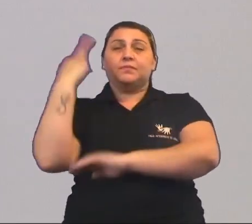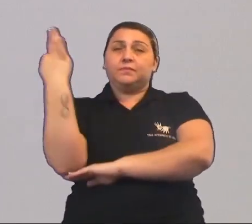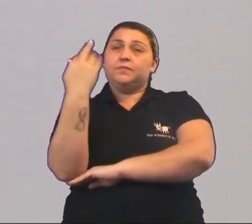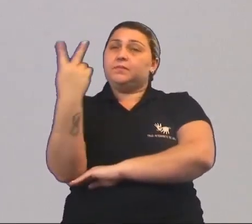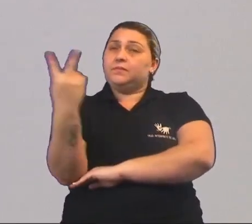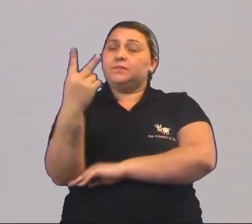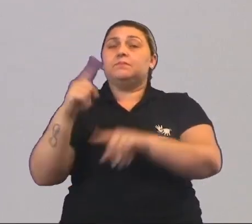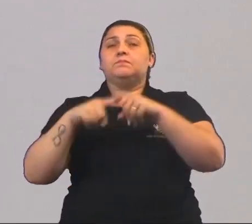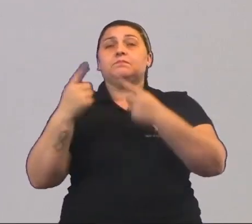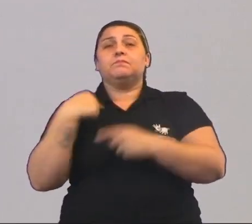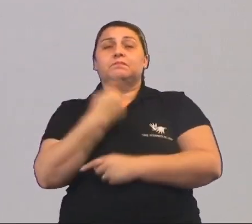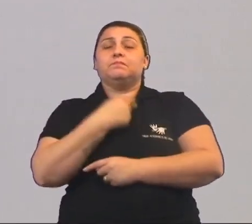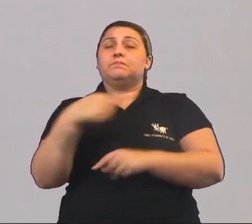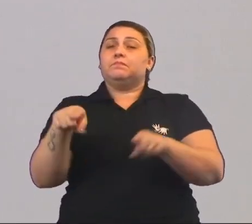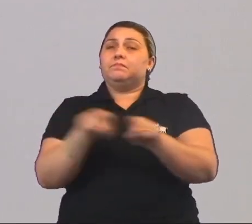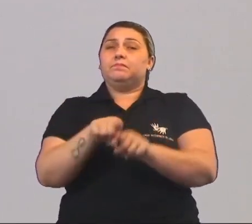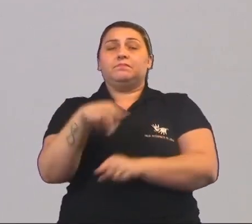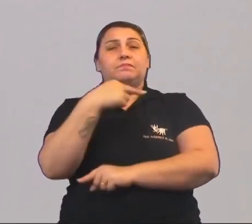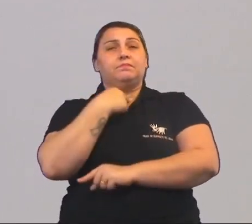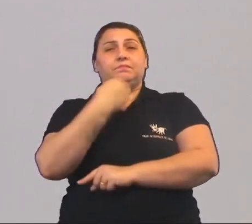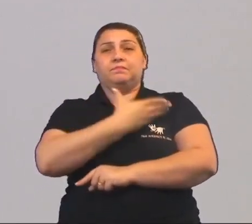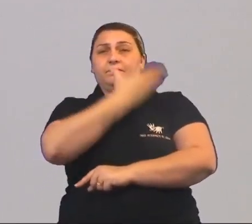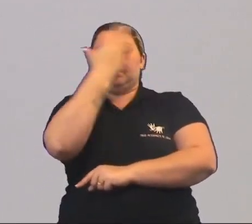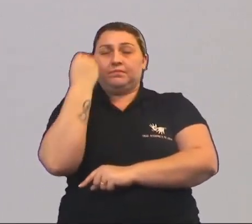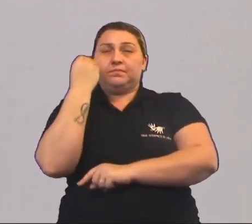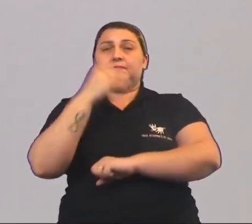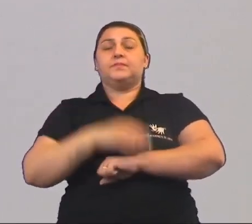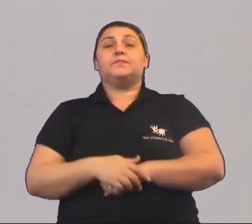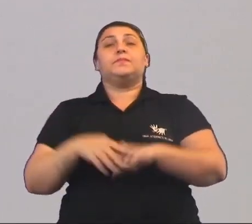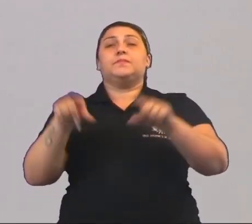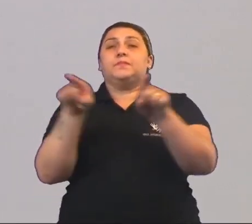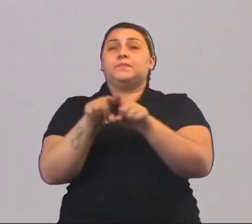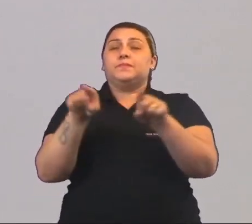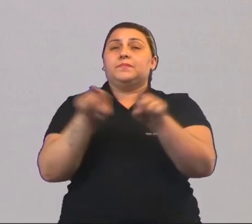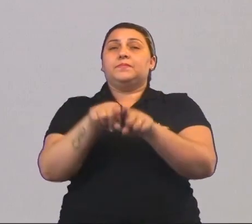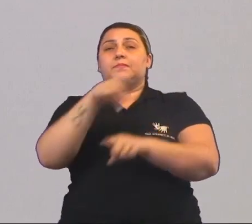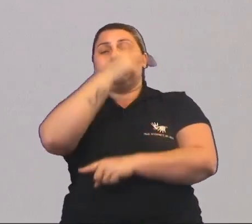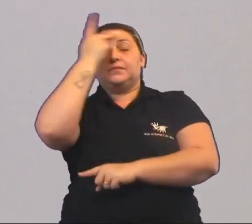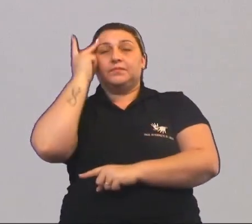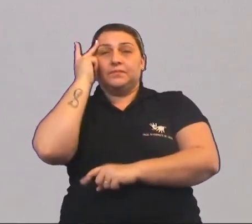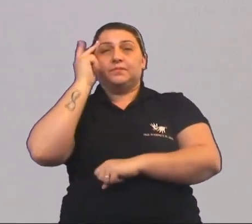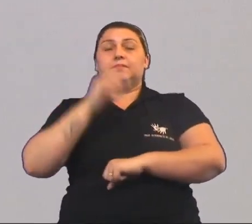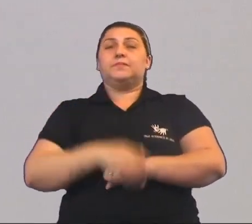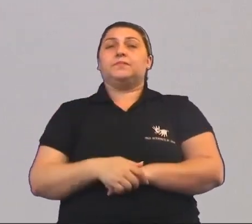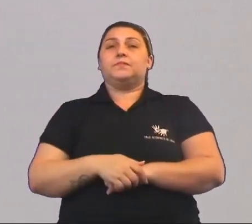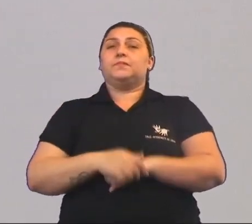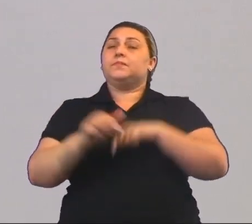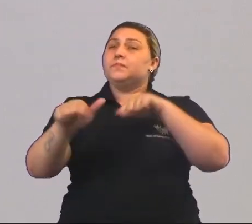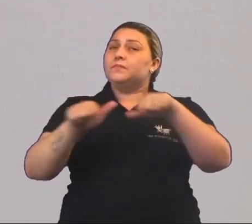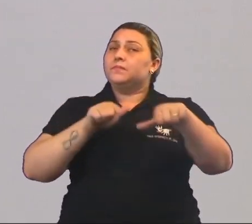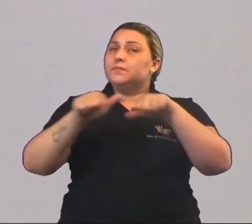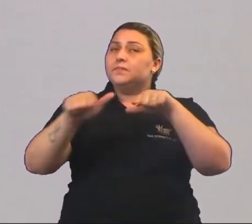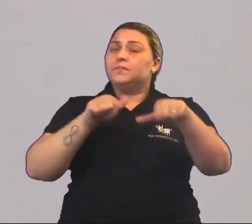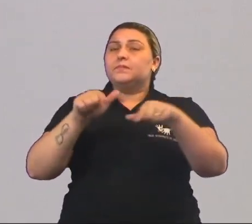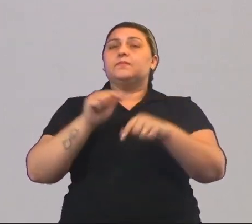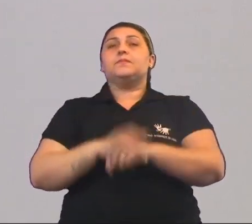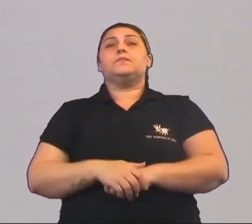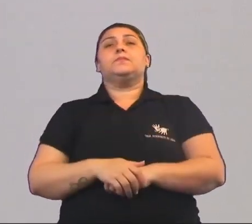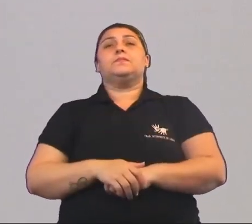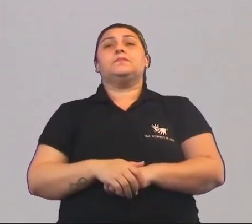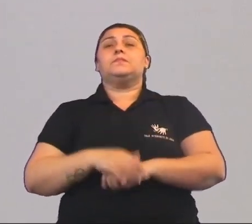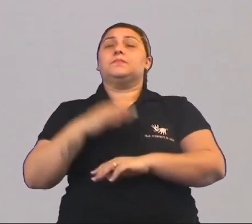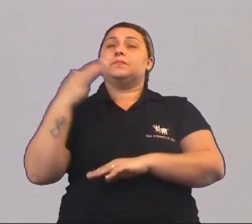trabalho. Mas nós também não podemos esquecer também daquelas pessoas que trabalham tanto no